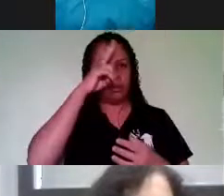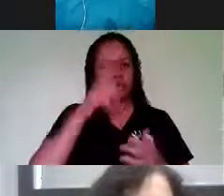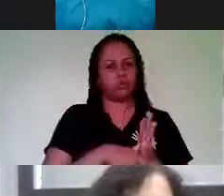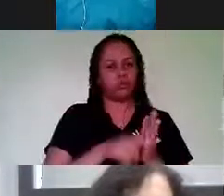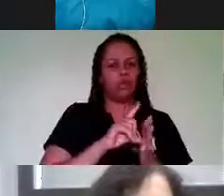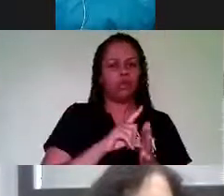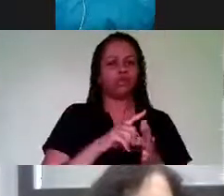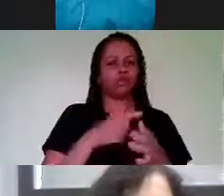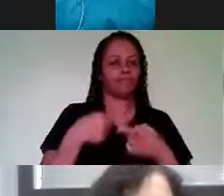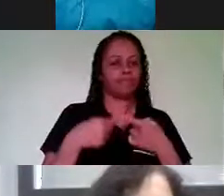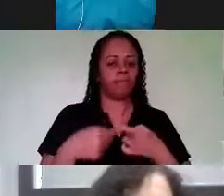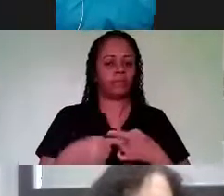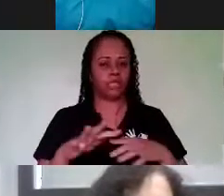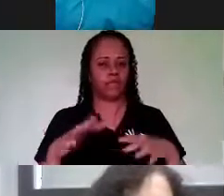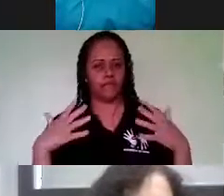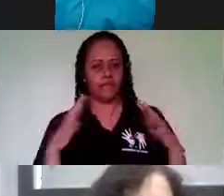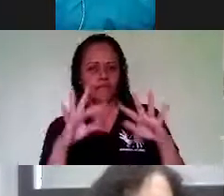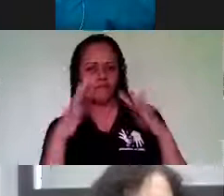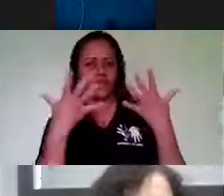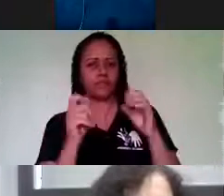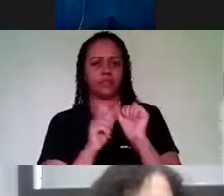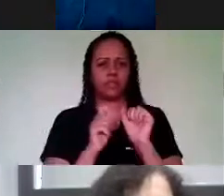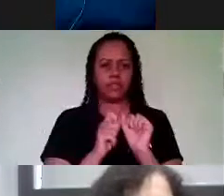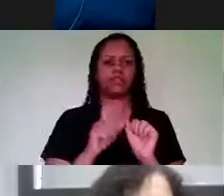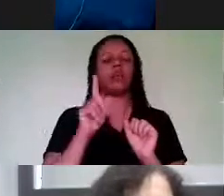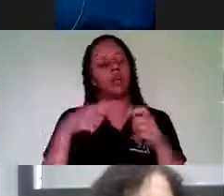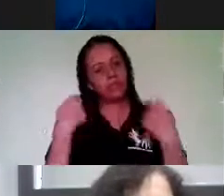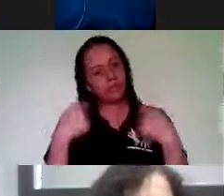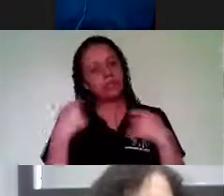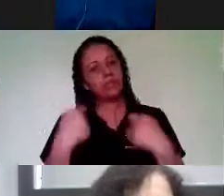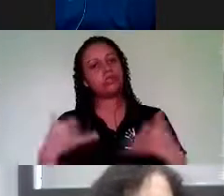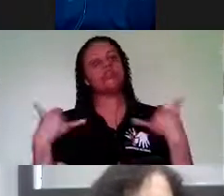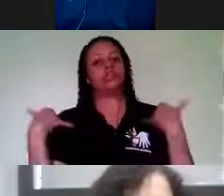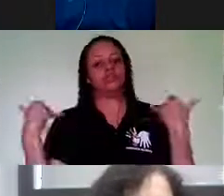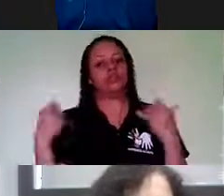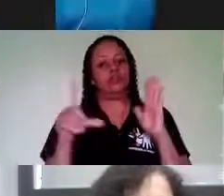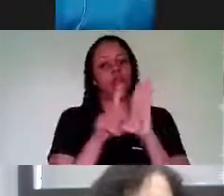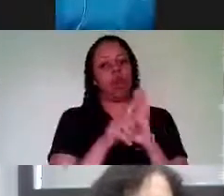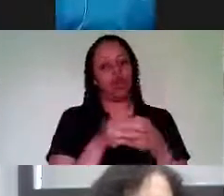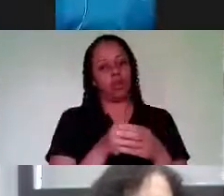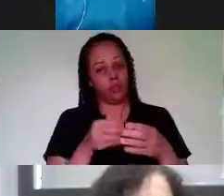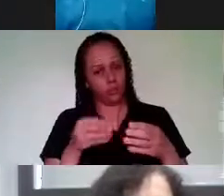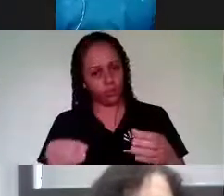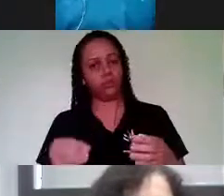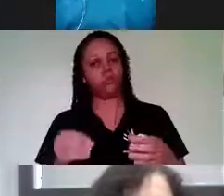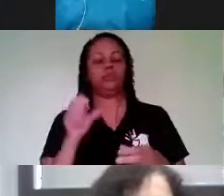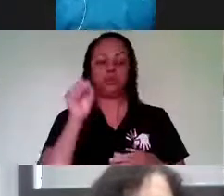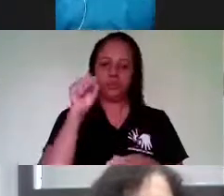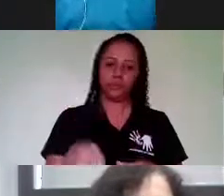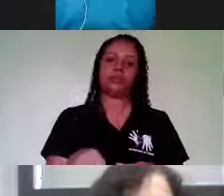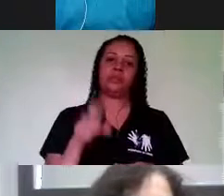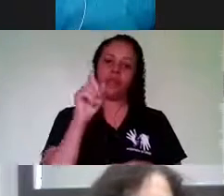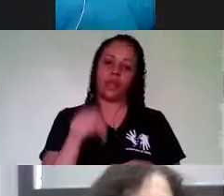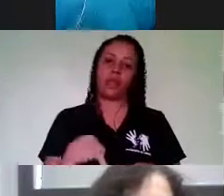que celebrar, temos que festejar o aniversário da lei de cotas, porque ela é, a lei de cotas, uma